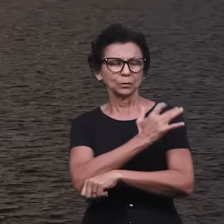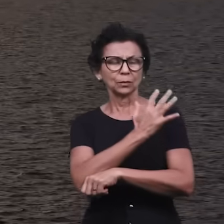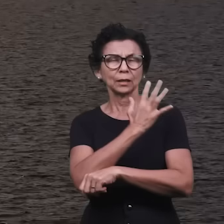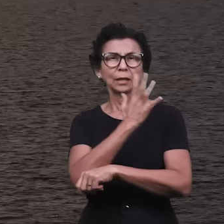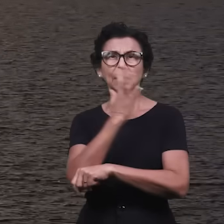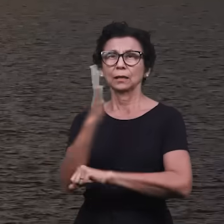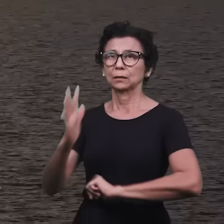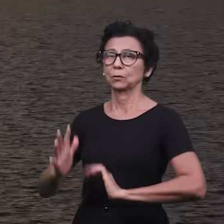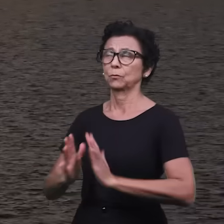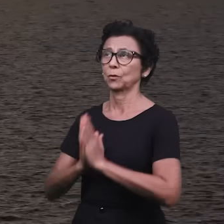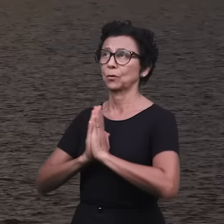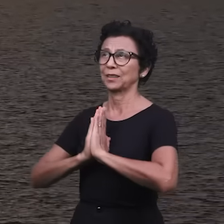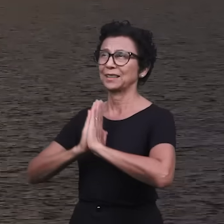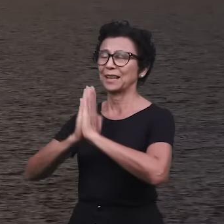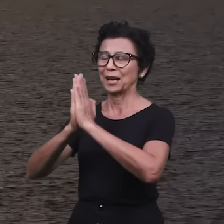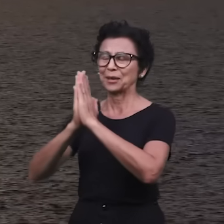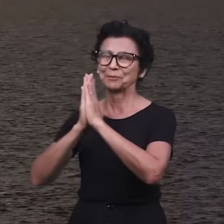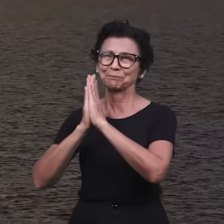ouvirás a minha